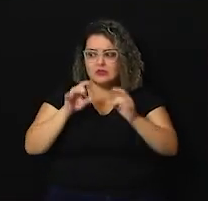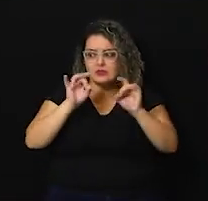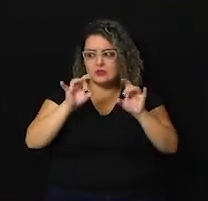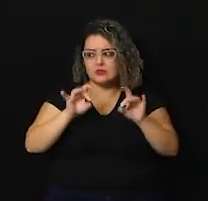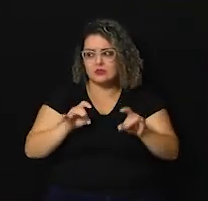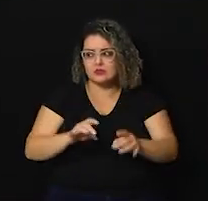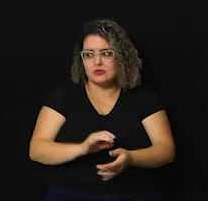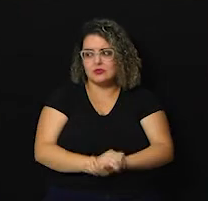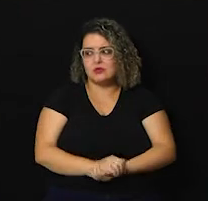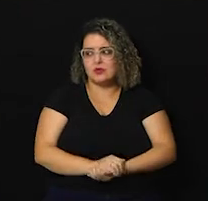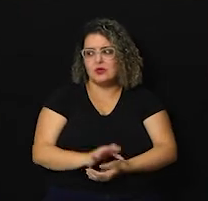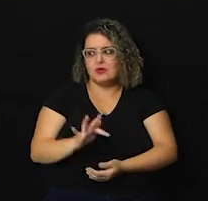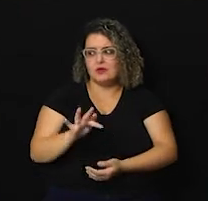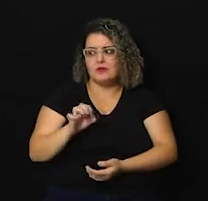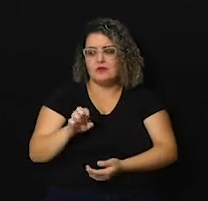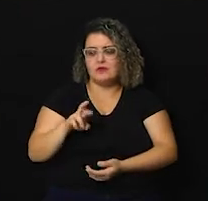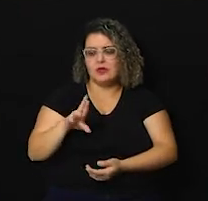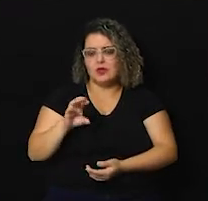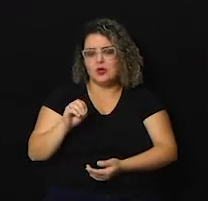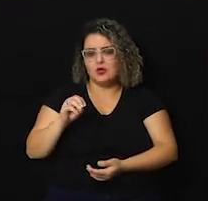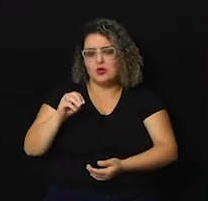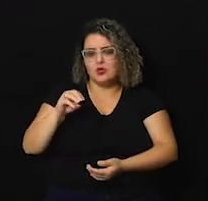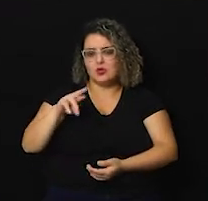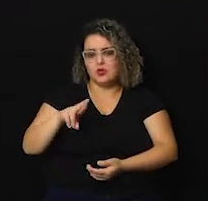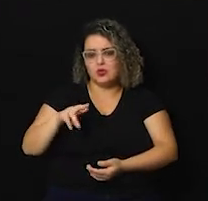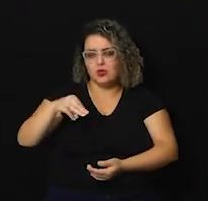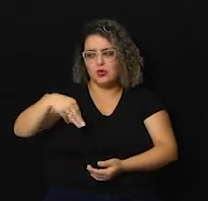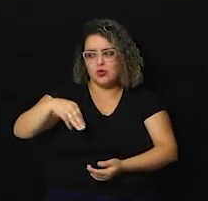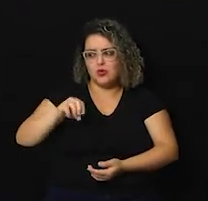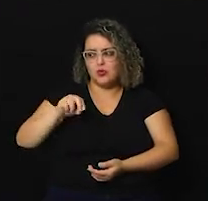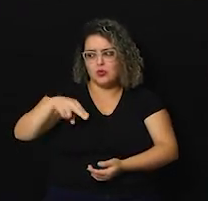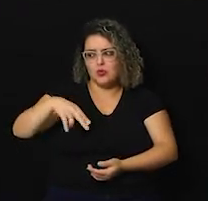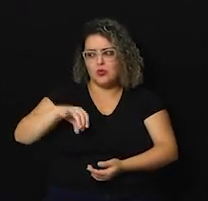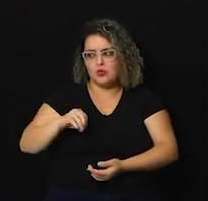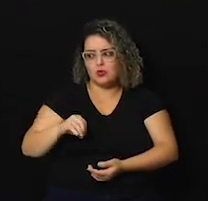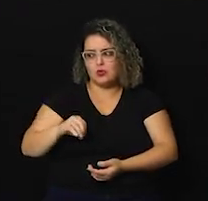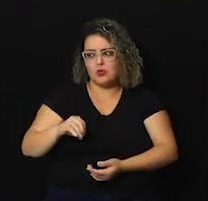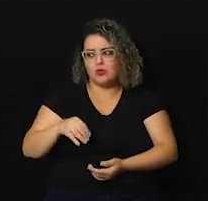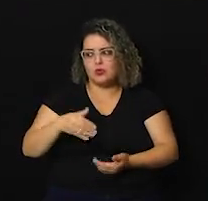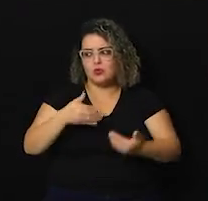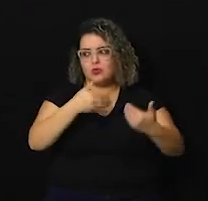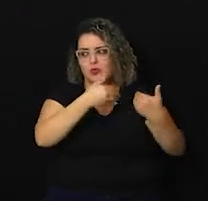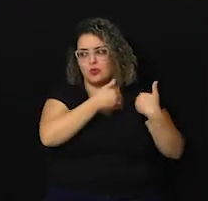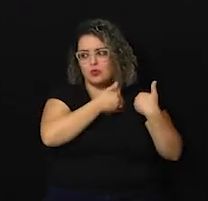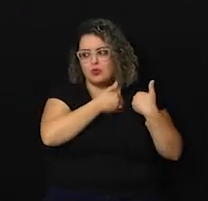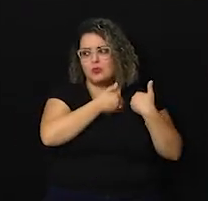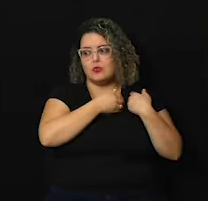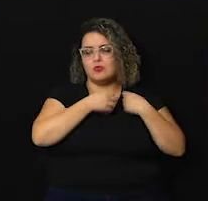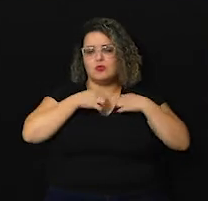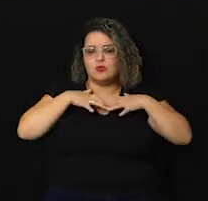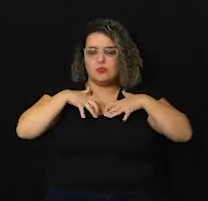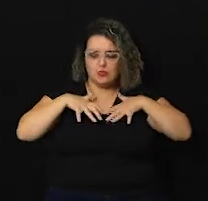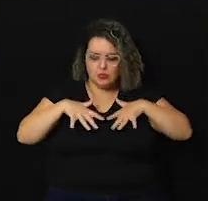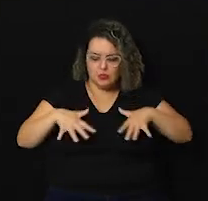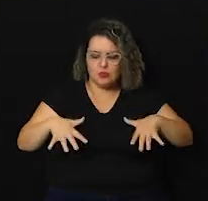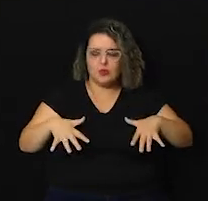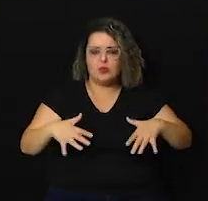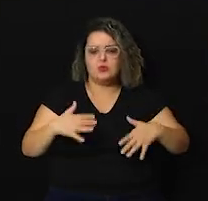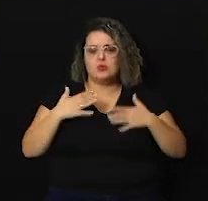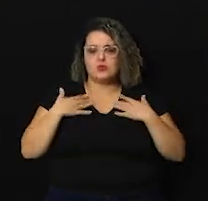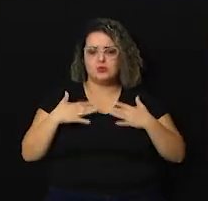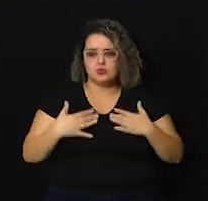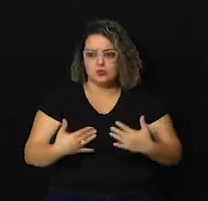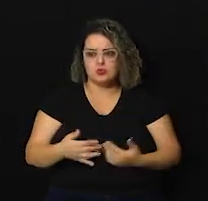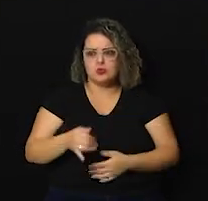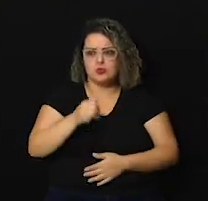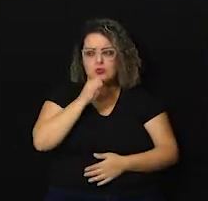especialmente sobre os hormônios do corpo. Como vocês sabem, os hormônios são responsáveis pela regulação do nosso corpo. É muito